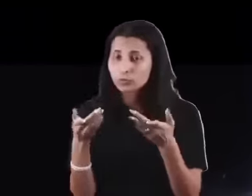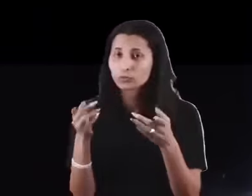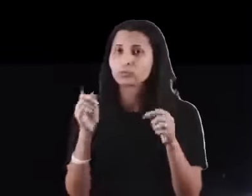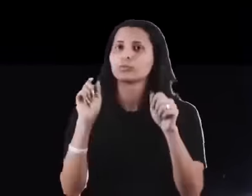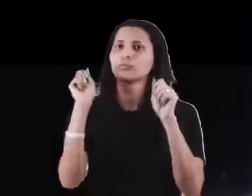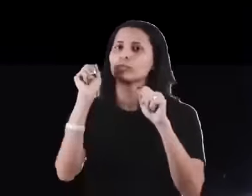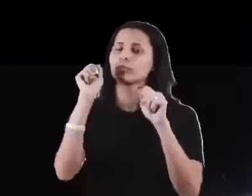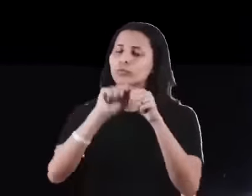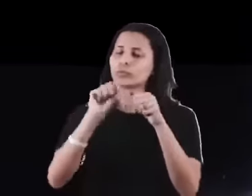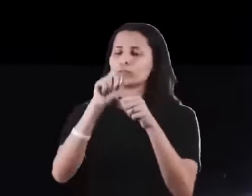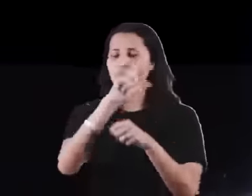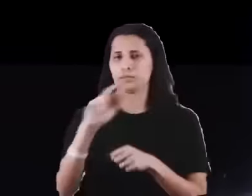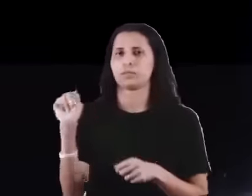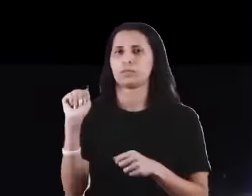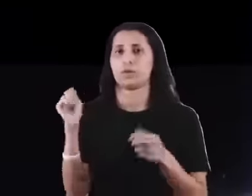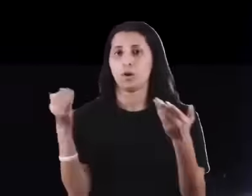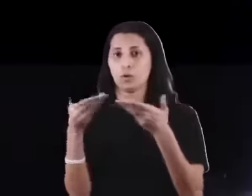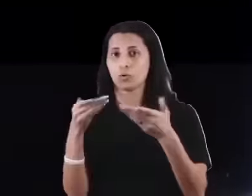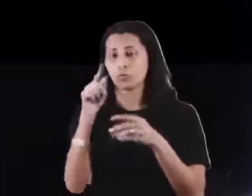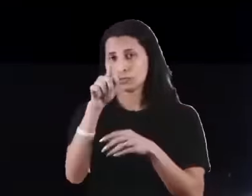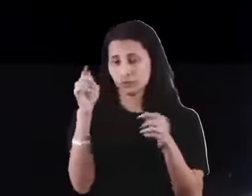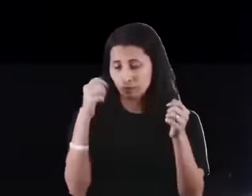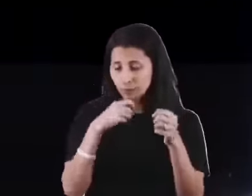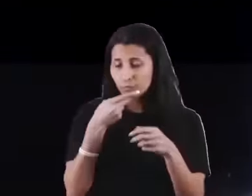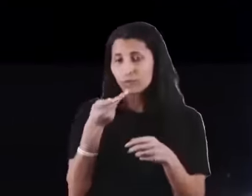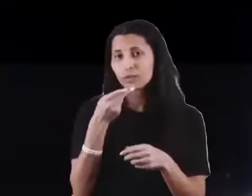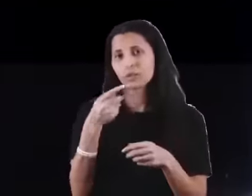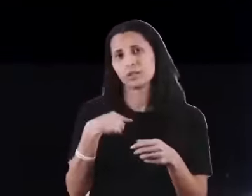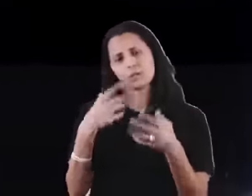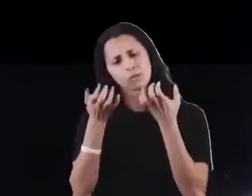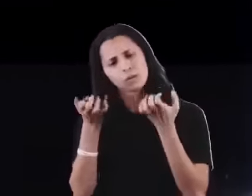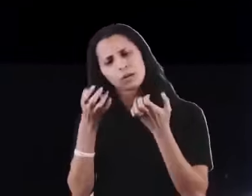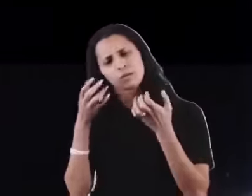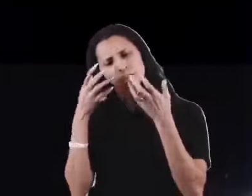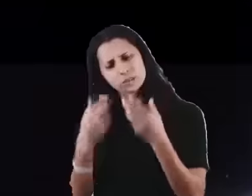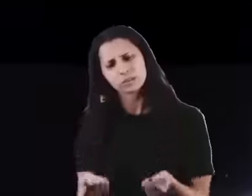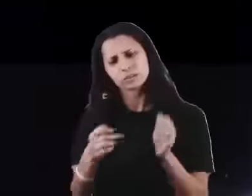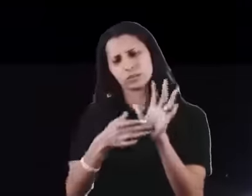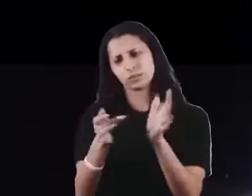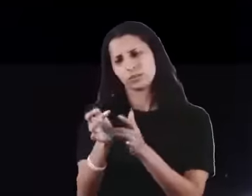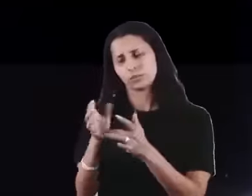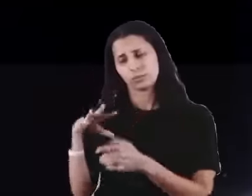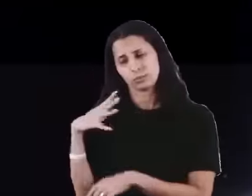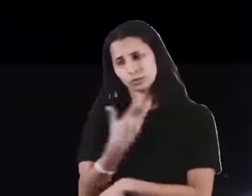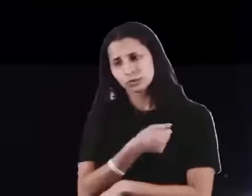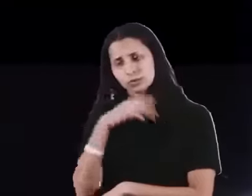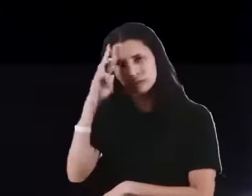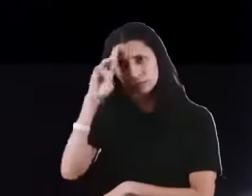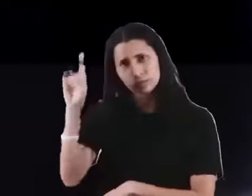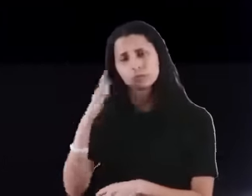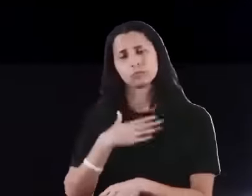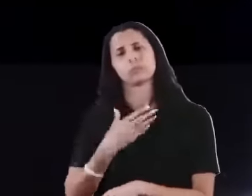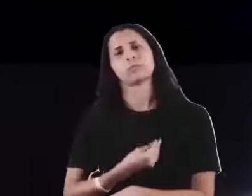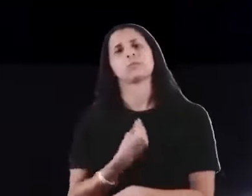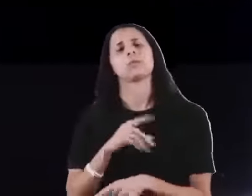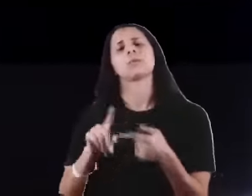que hoje você disse eu quero aceitar Jesus como senhor e salvador da minha vida porque eu preciso ser